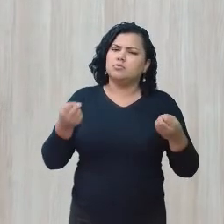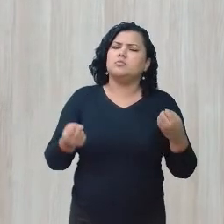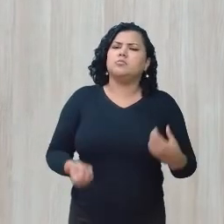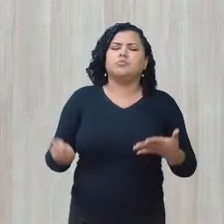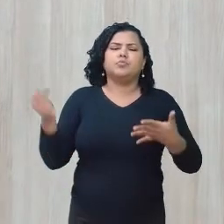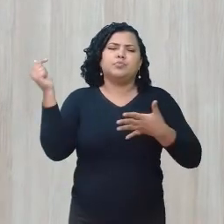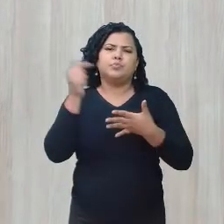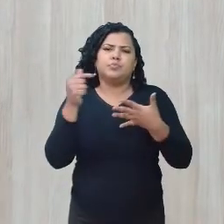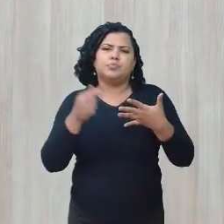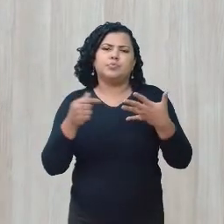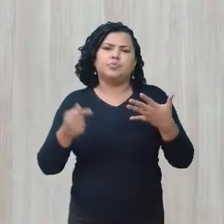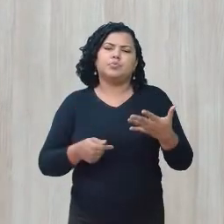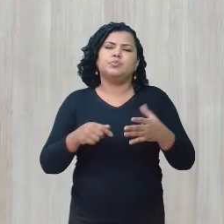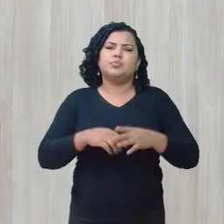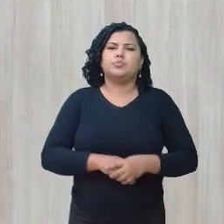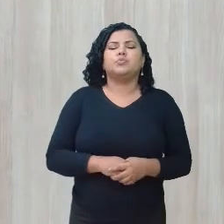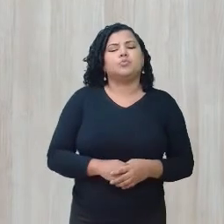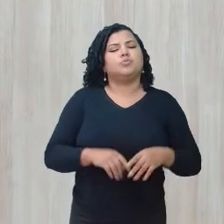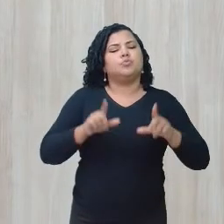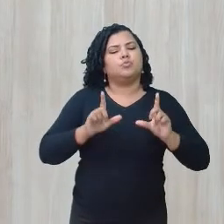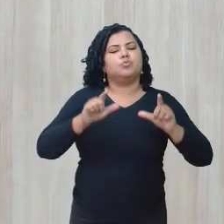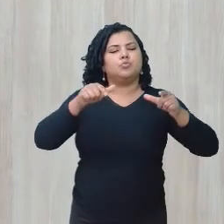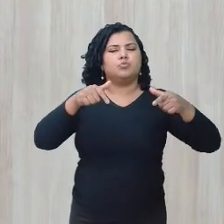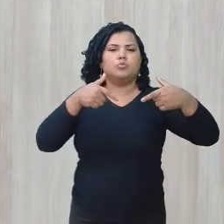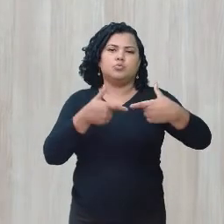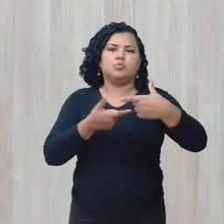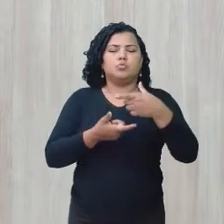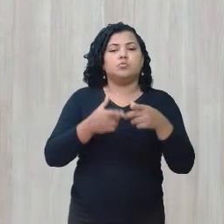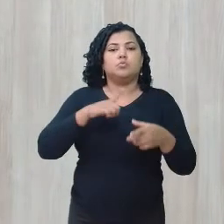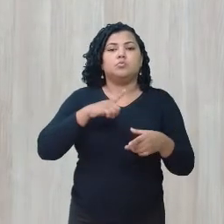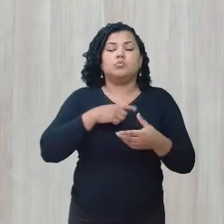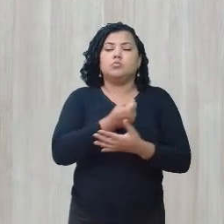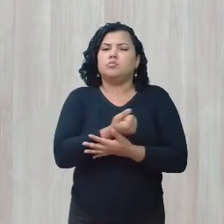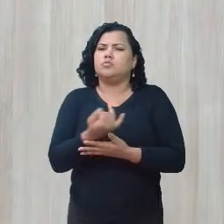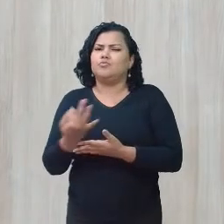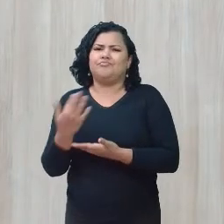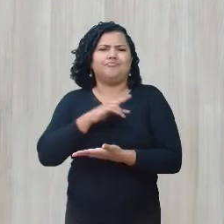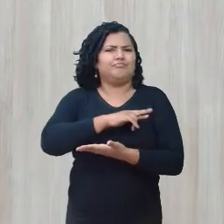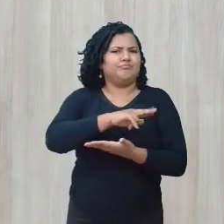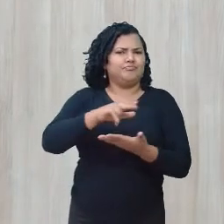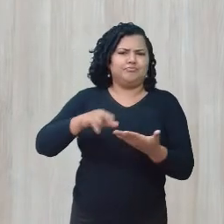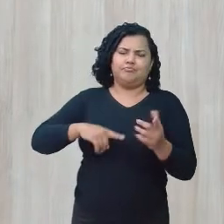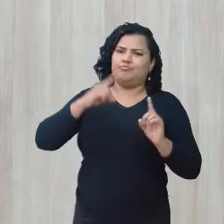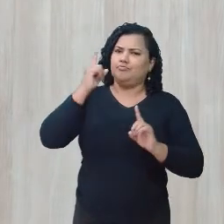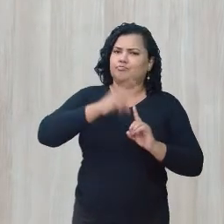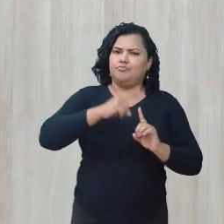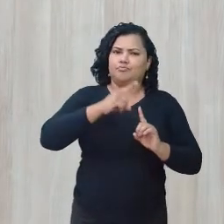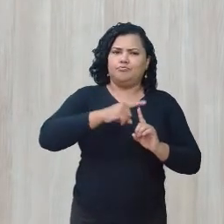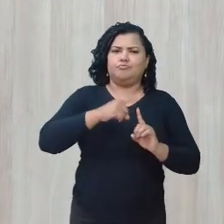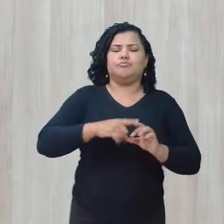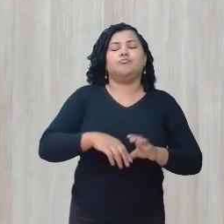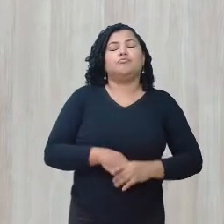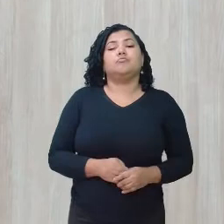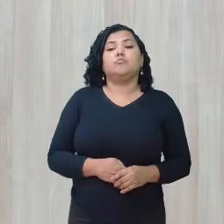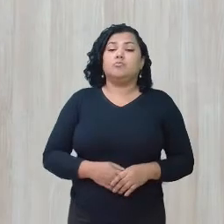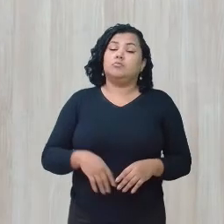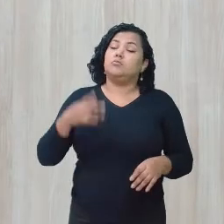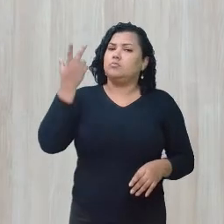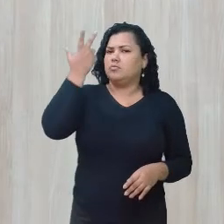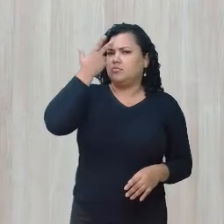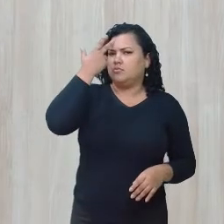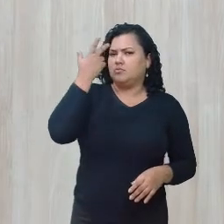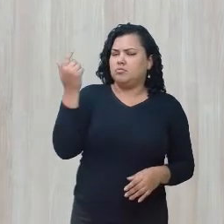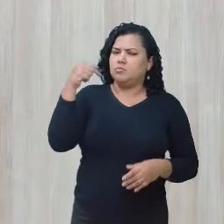gente pensa que tem uma quantidade muito grande de tipos de quadriláteros. A gente vai ver que geralmente na matemática escolar, na